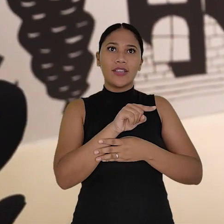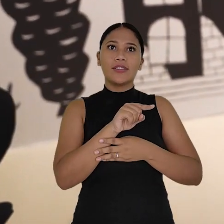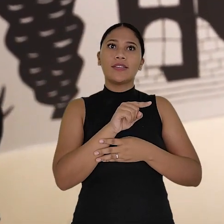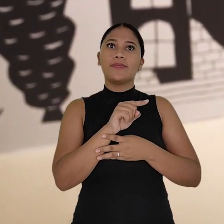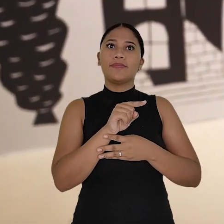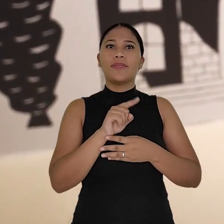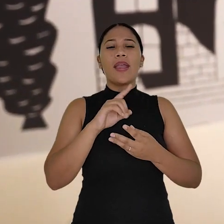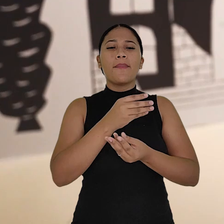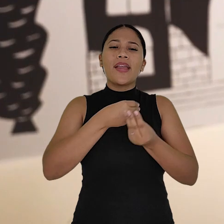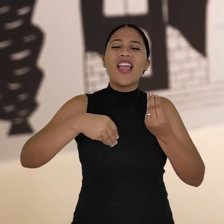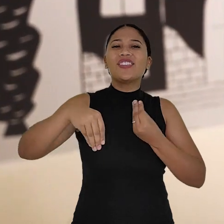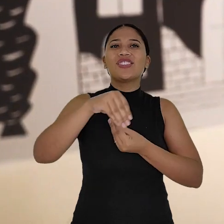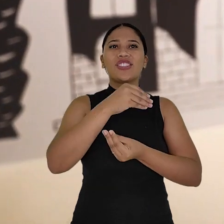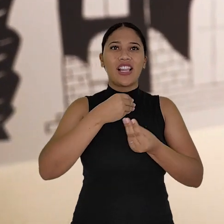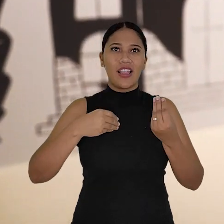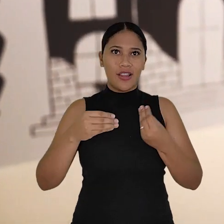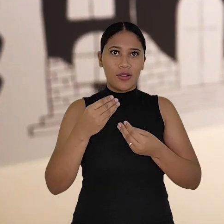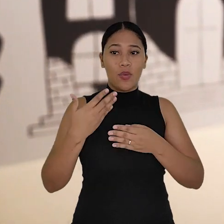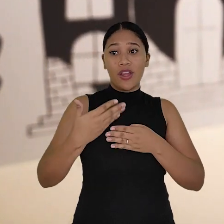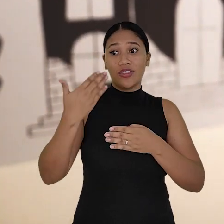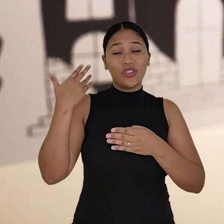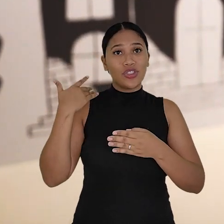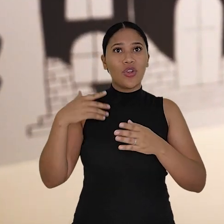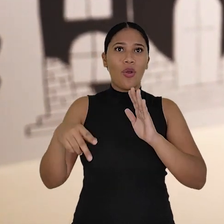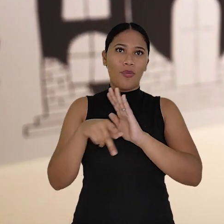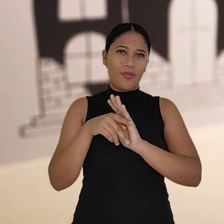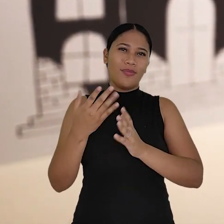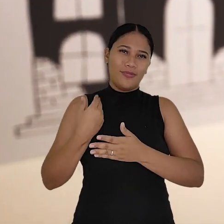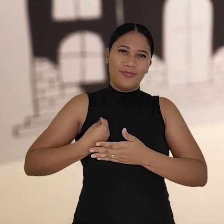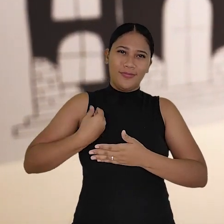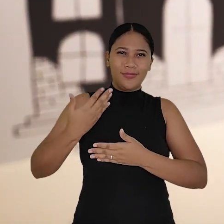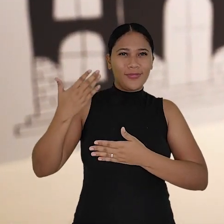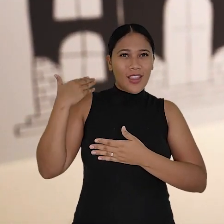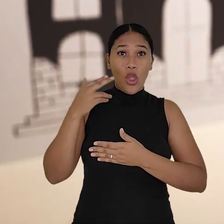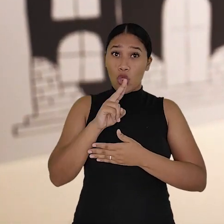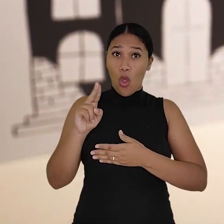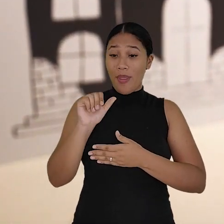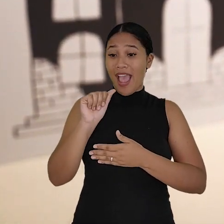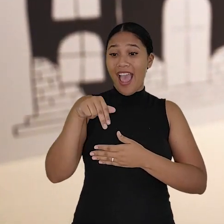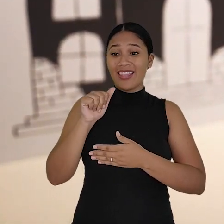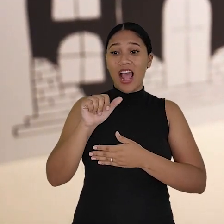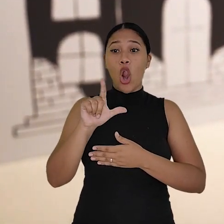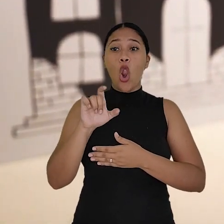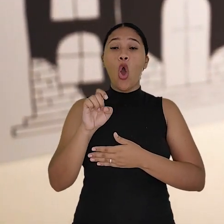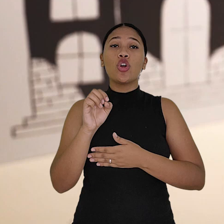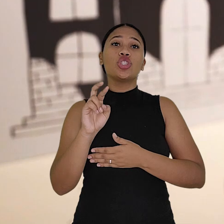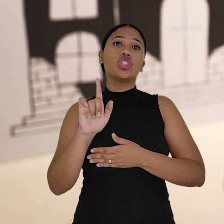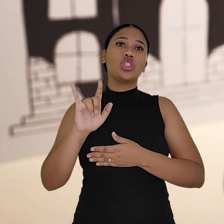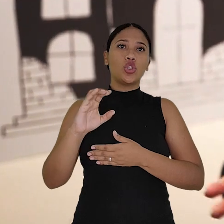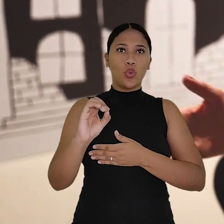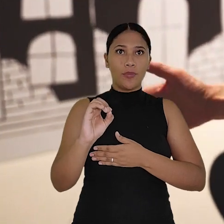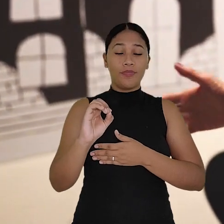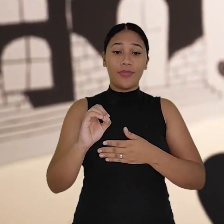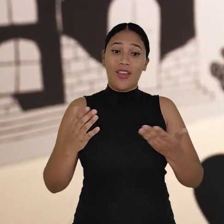complementação dessa mescla do antigo, do analógico, com toda essa